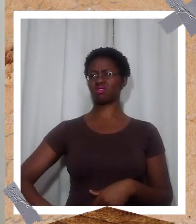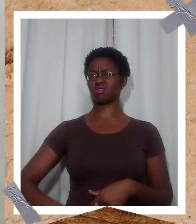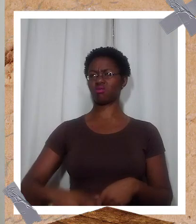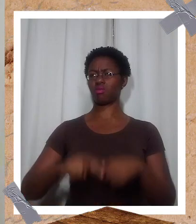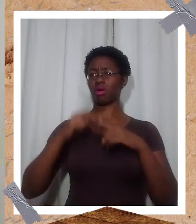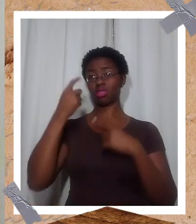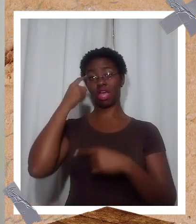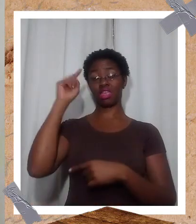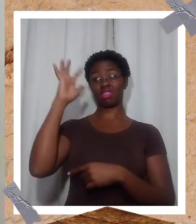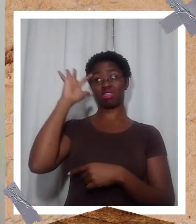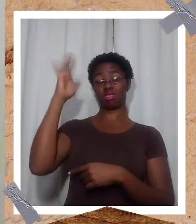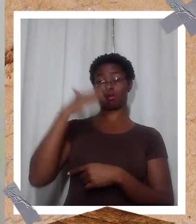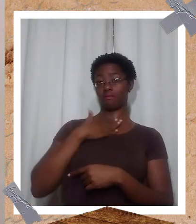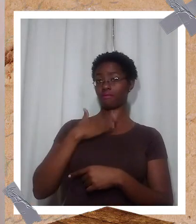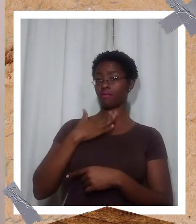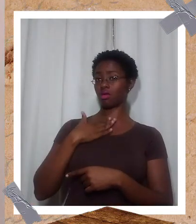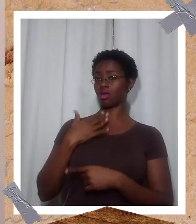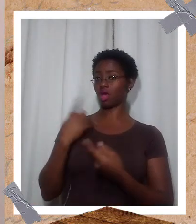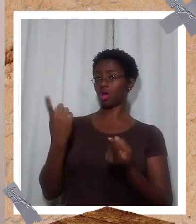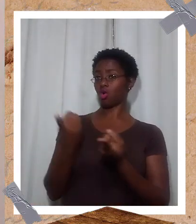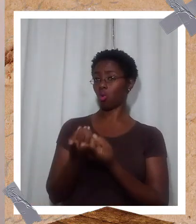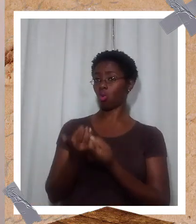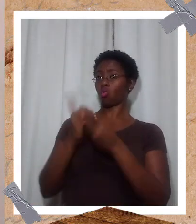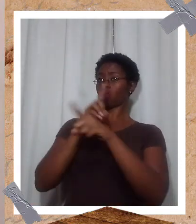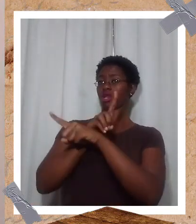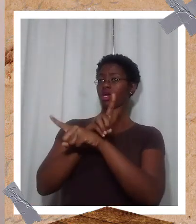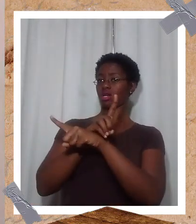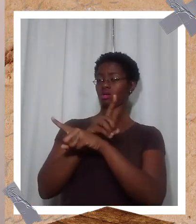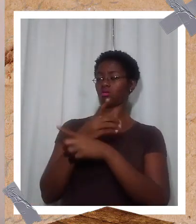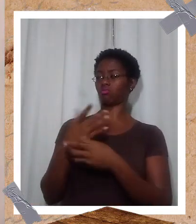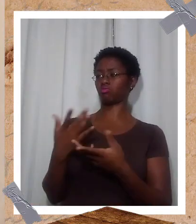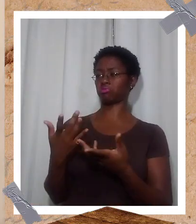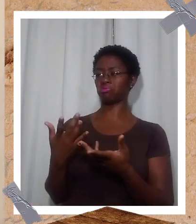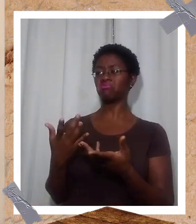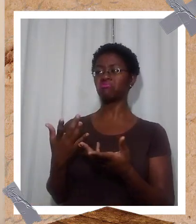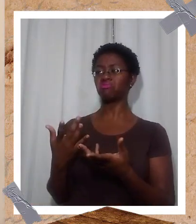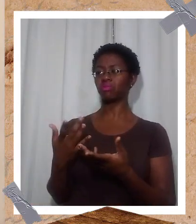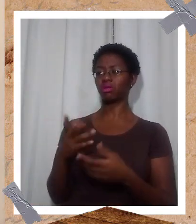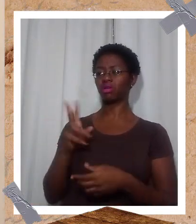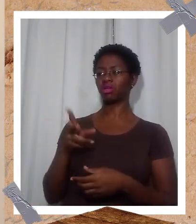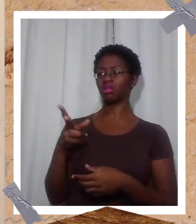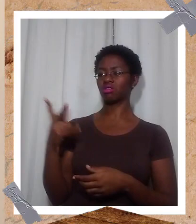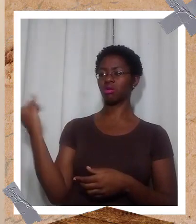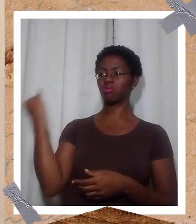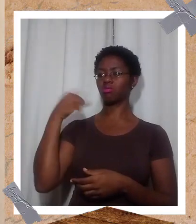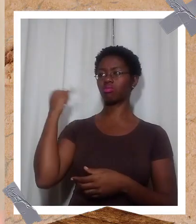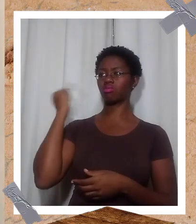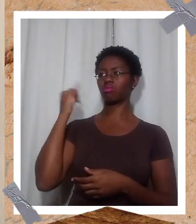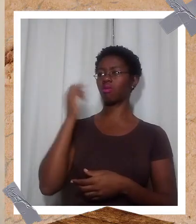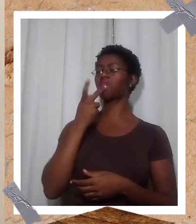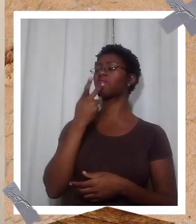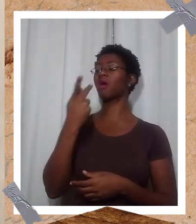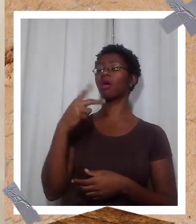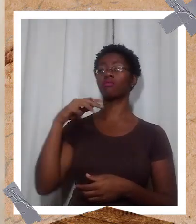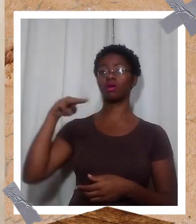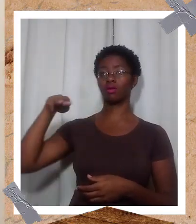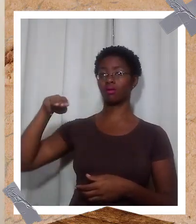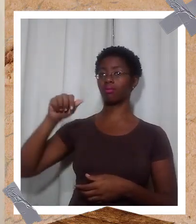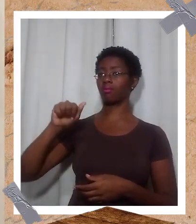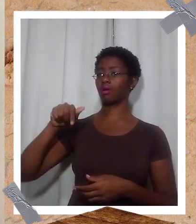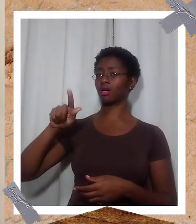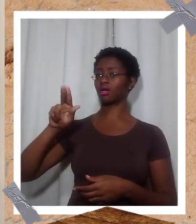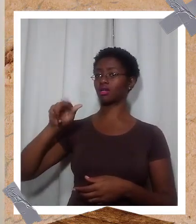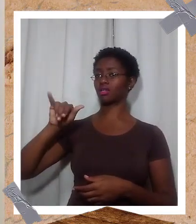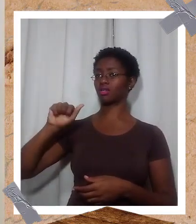muito contraditórias. Então, eu sempre ouvi as pessoas fazerem uma conexão de Maquiavel com